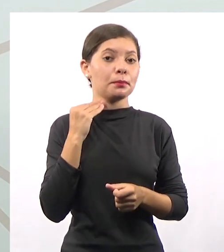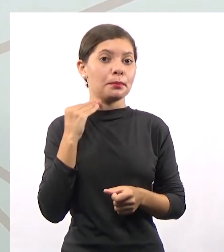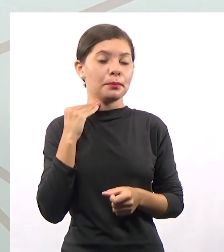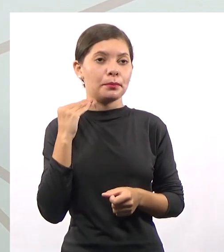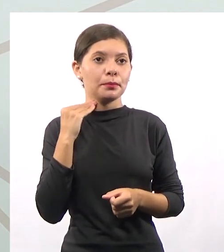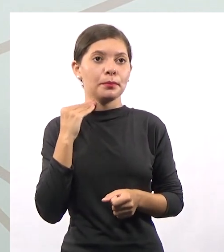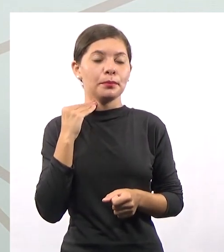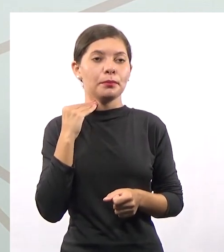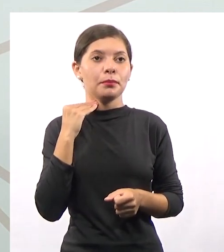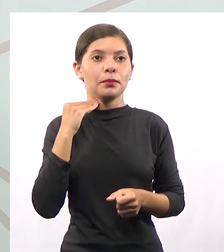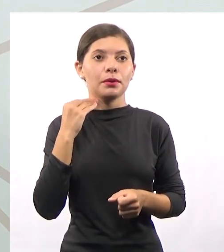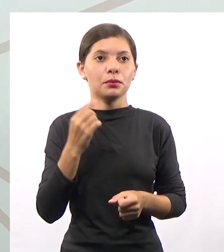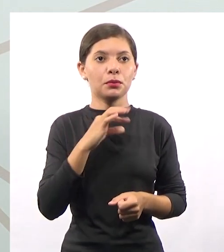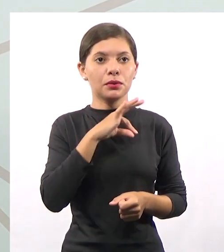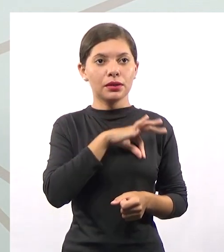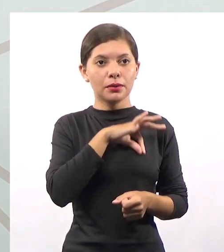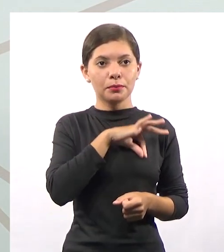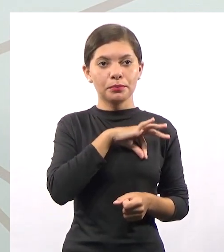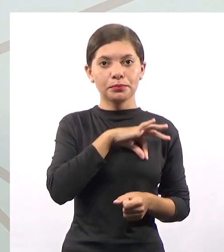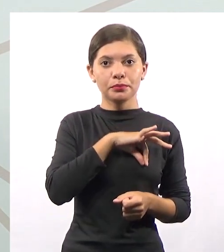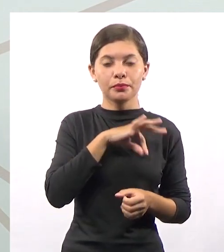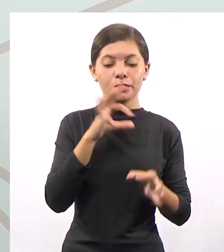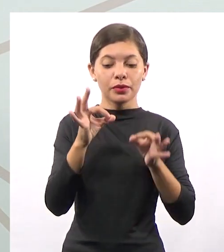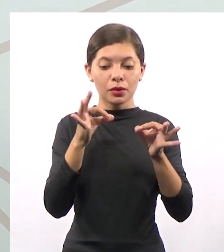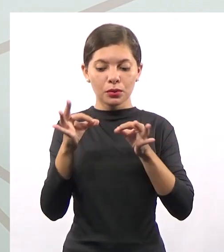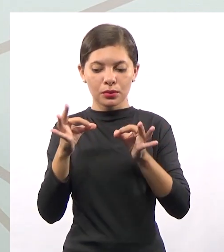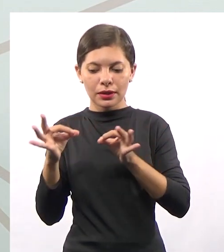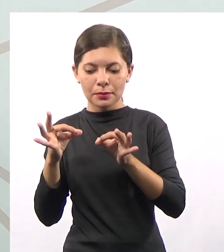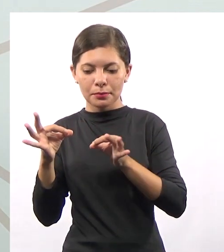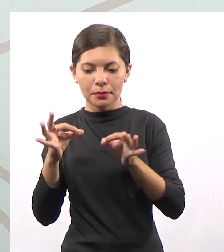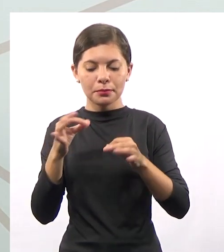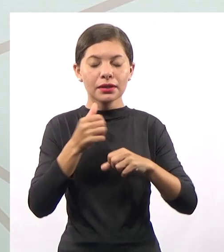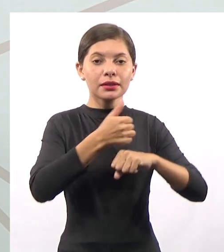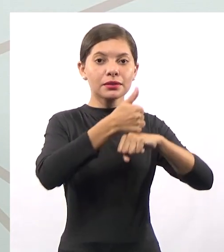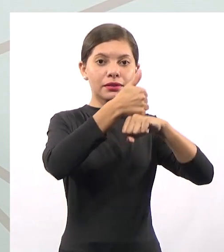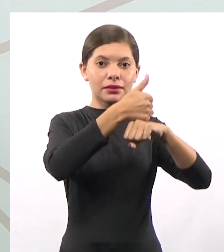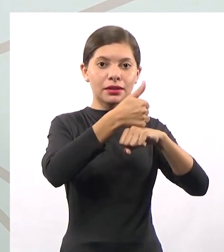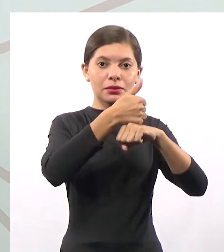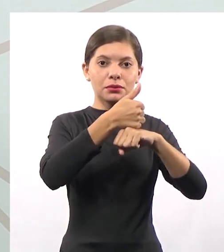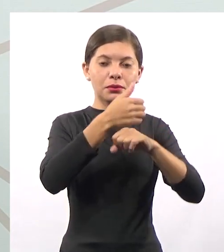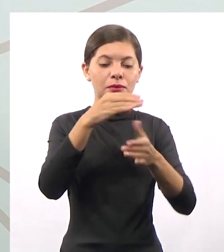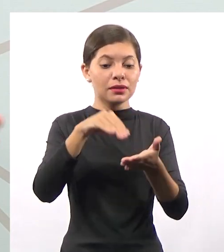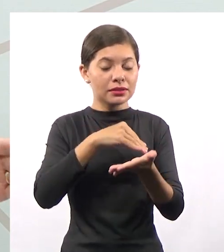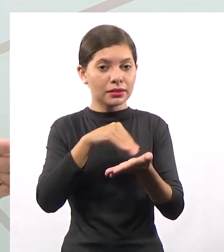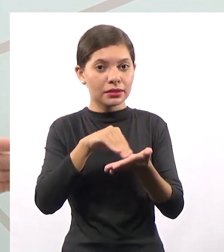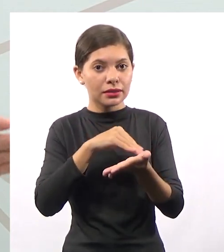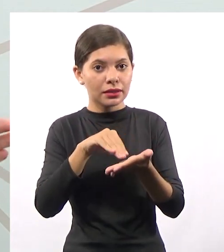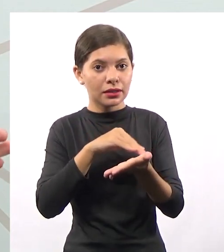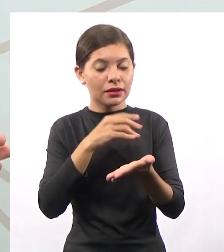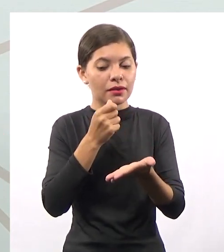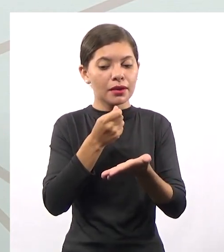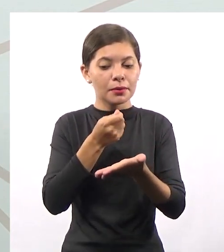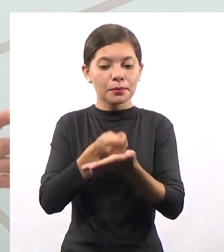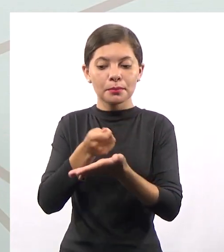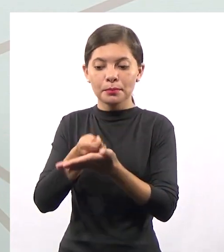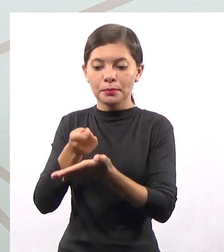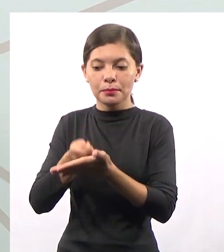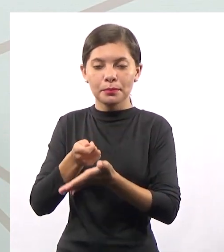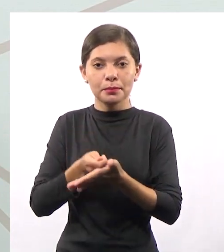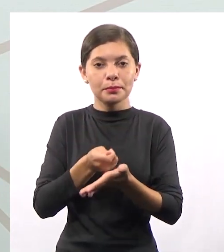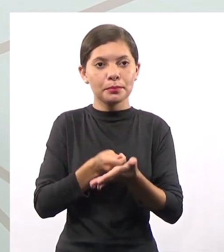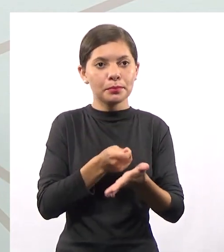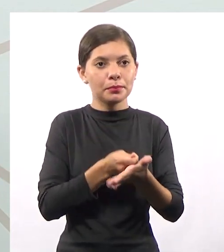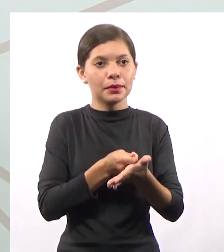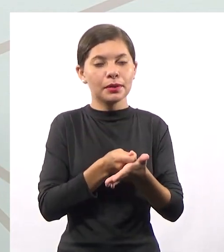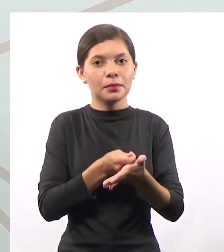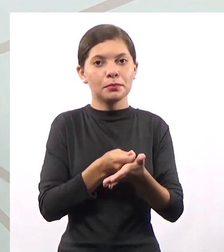conta educação do ordenador de despesa e o ordenador de despesa ele vai demandar o pagamento